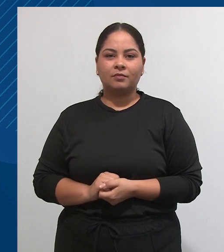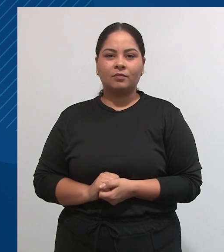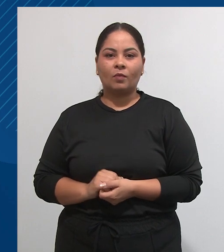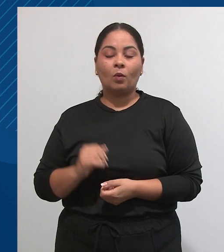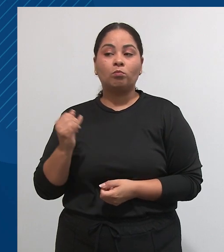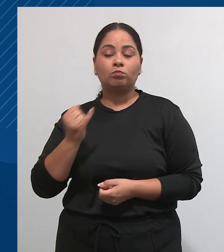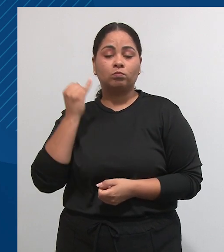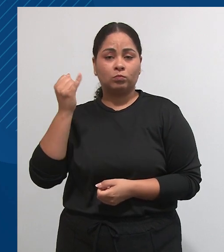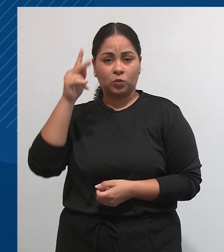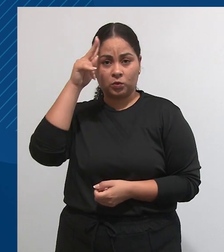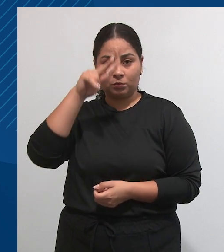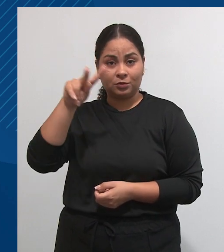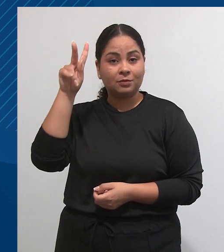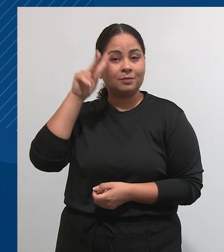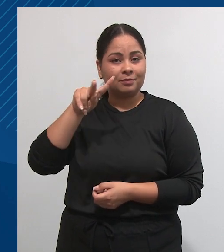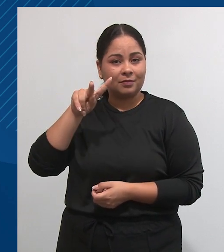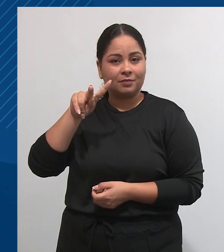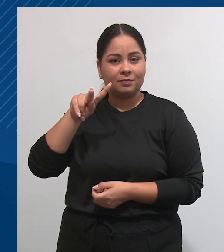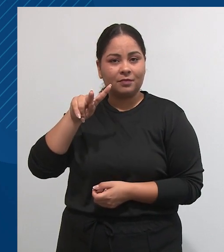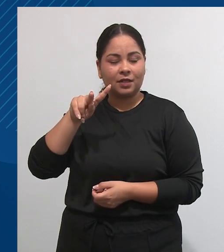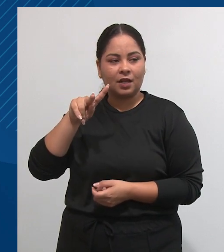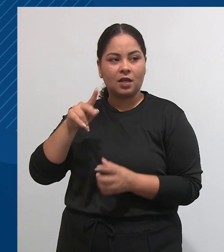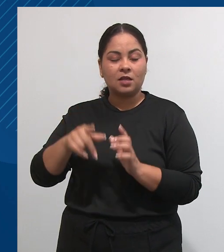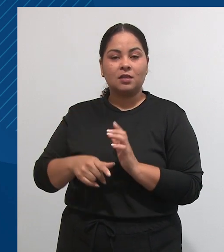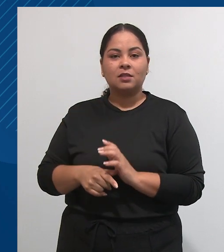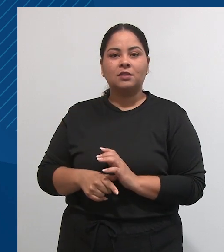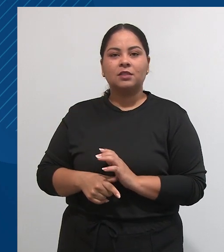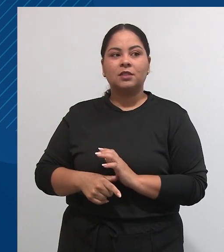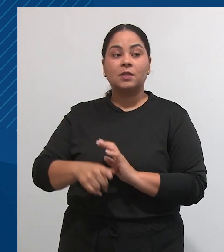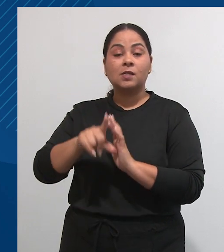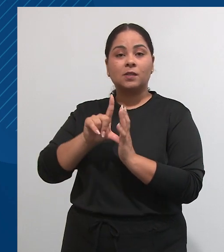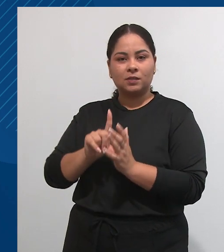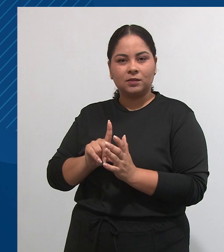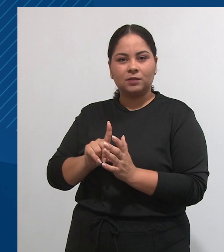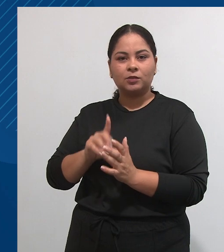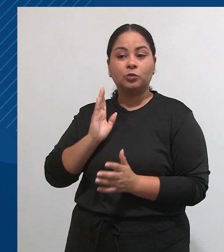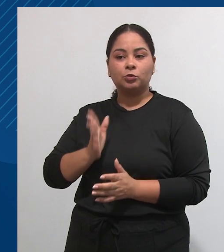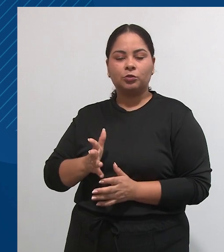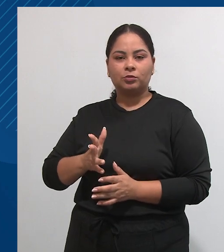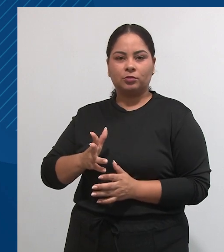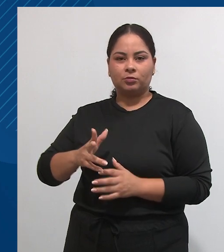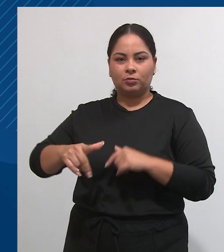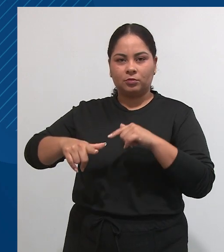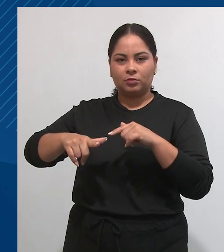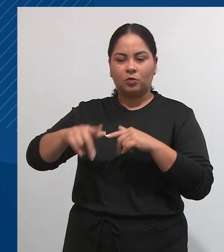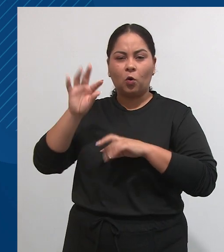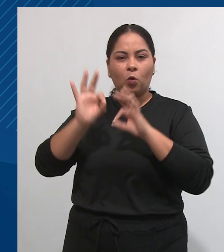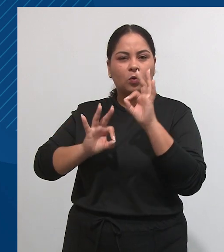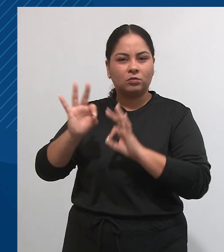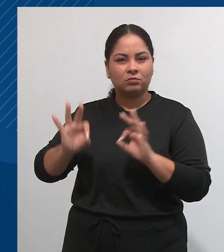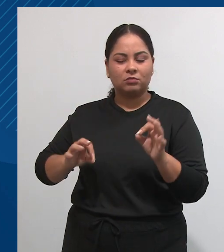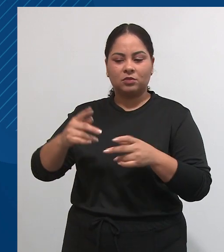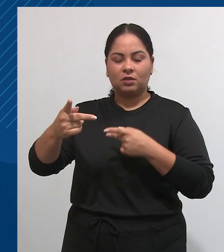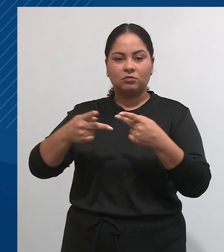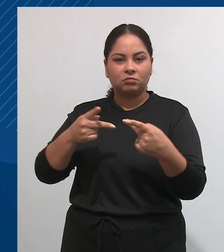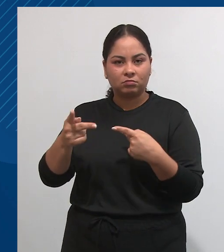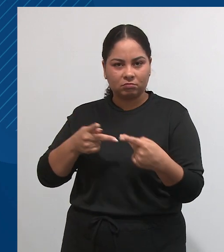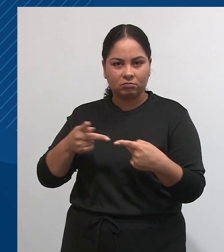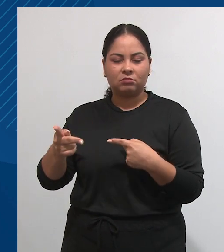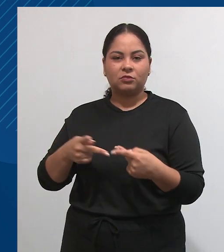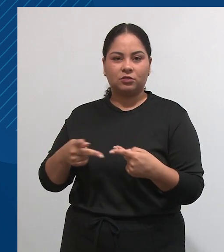é importante lembrar que também isso tudo estava acontecendo, né, vários projetos também